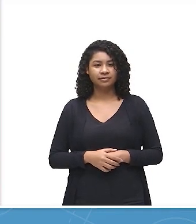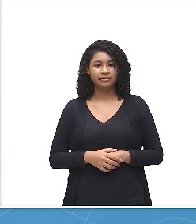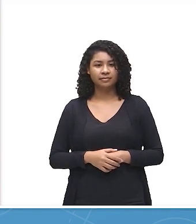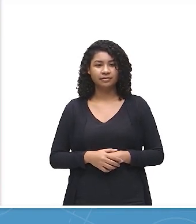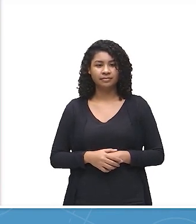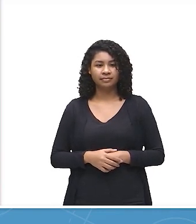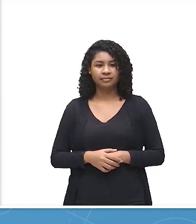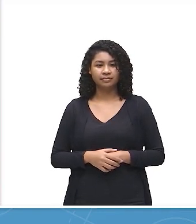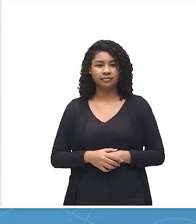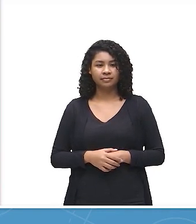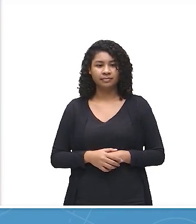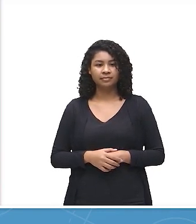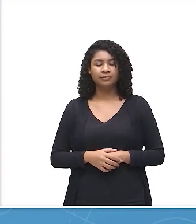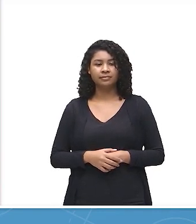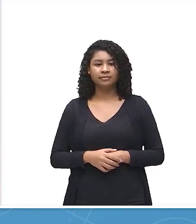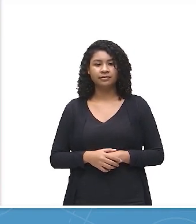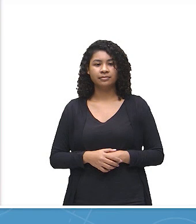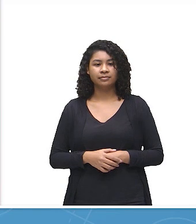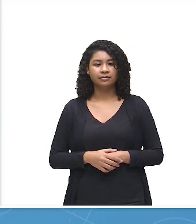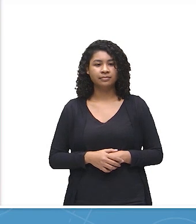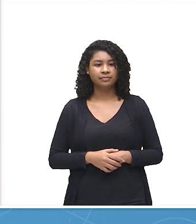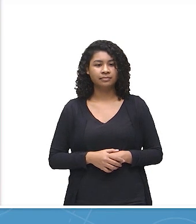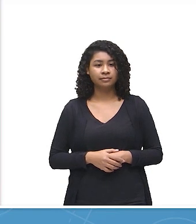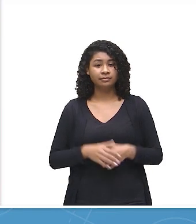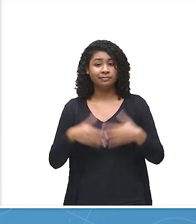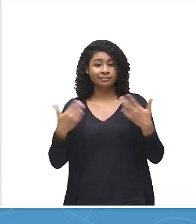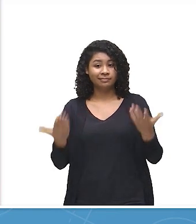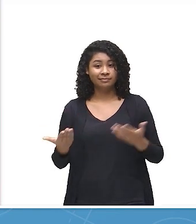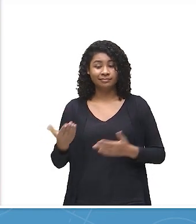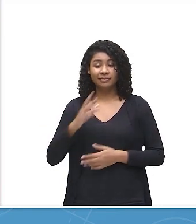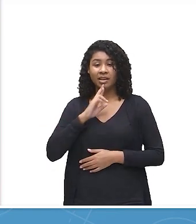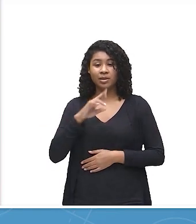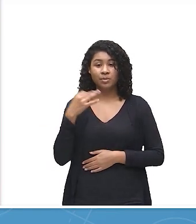daily routine. Have lunch. Almoçar.